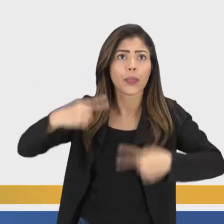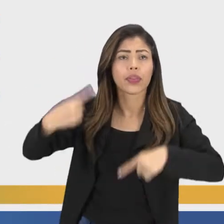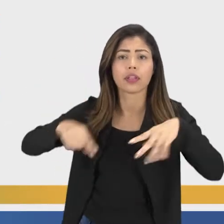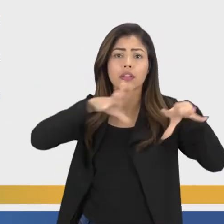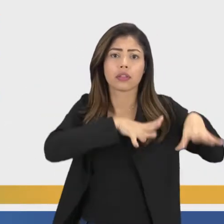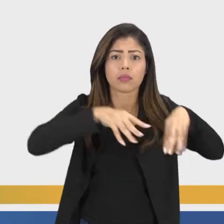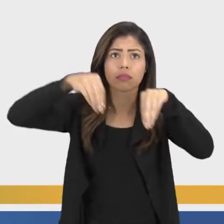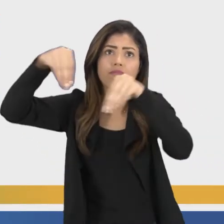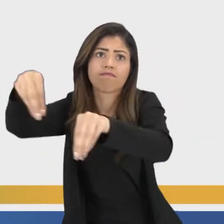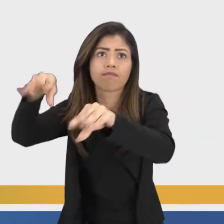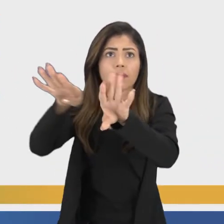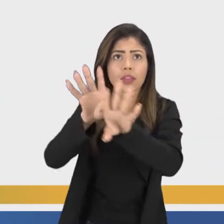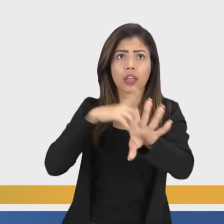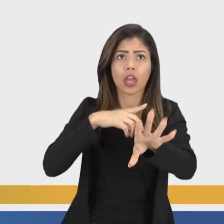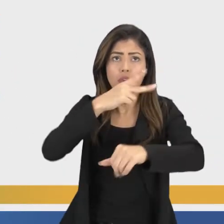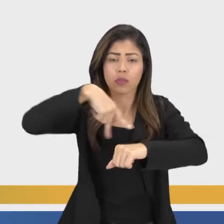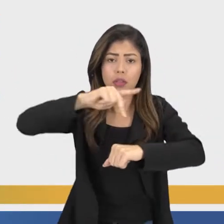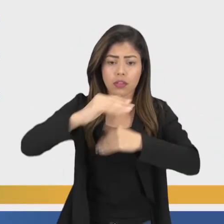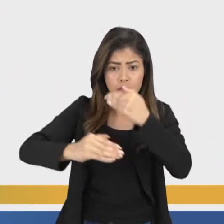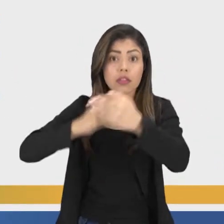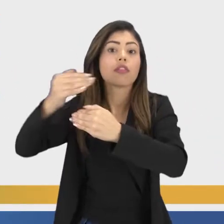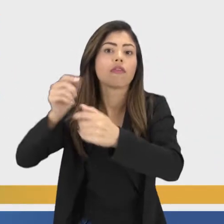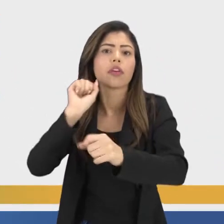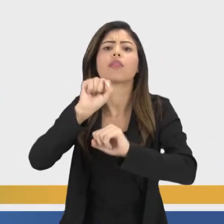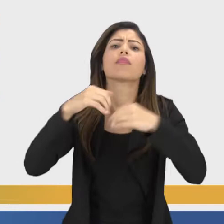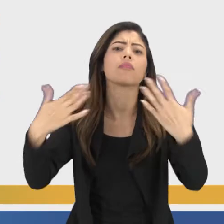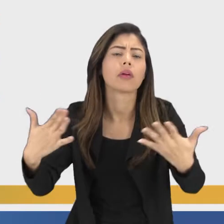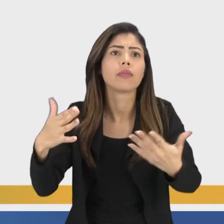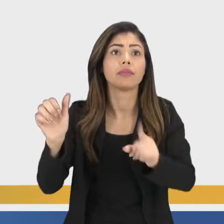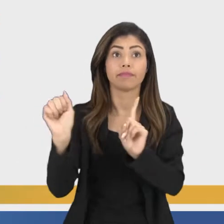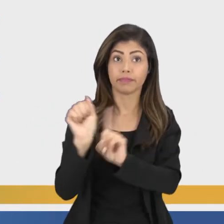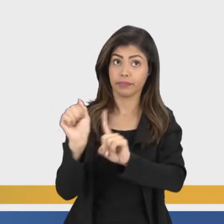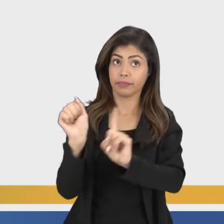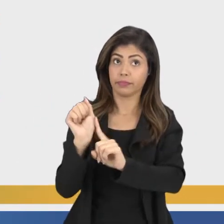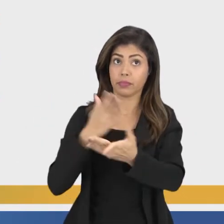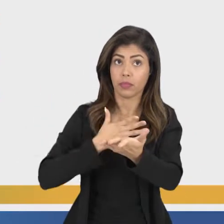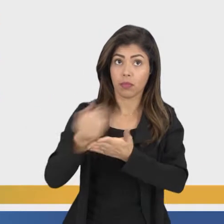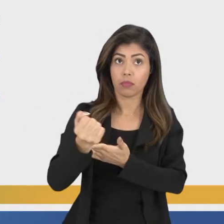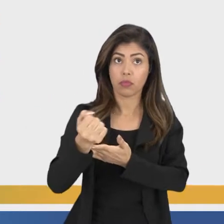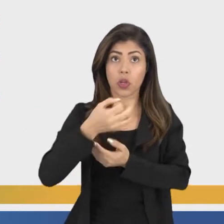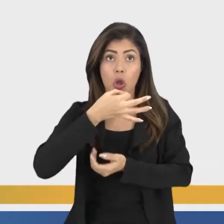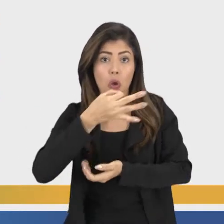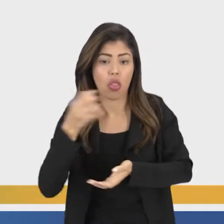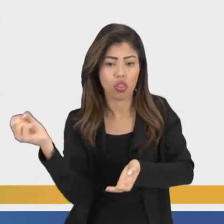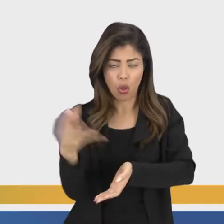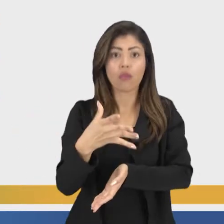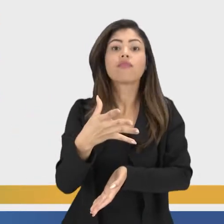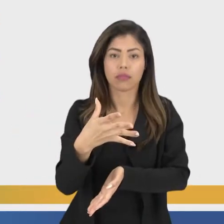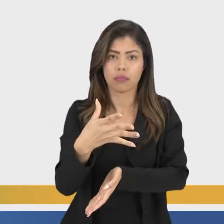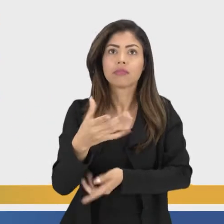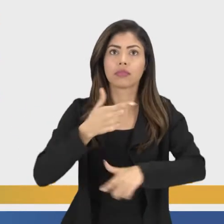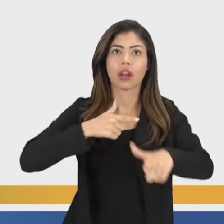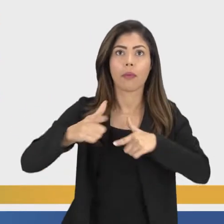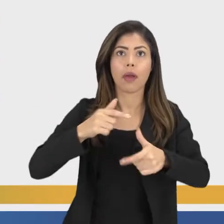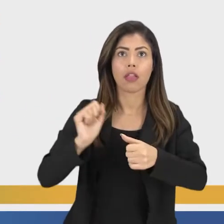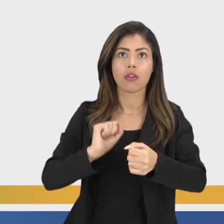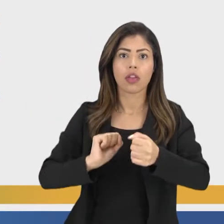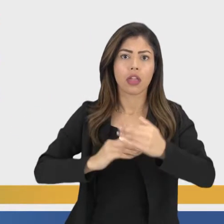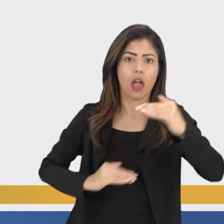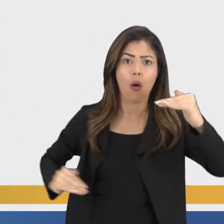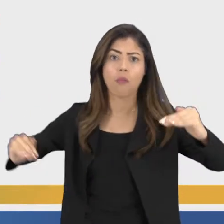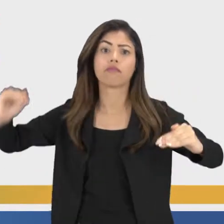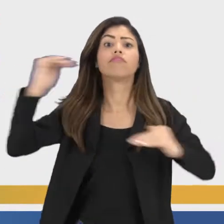países desenvolvidos são: letra A busca de oportunidades de trabalho e o aumento